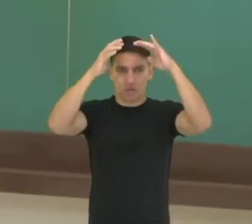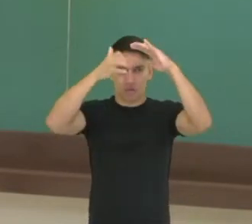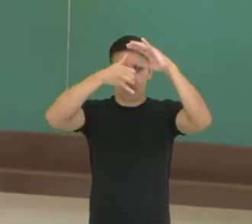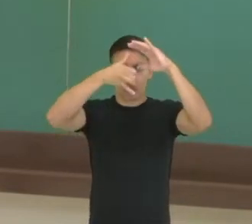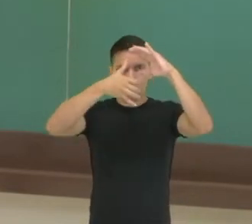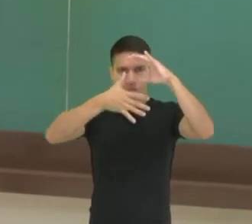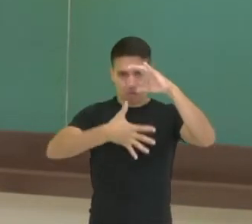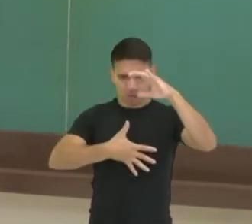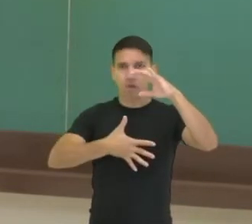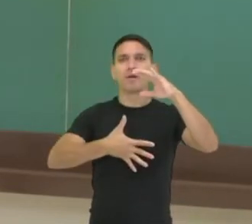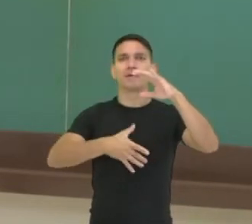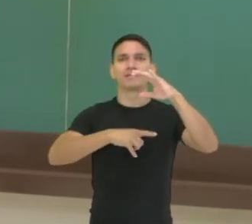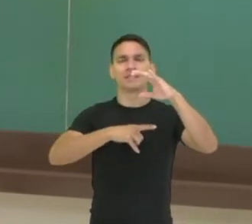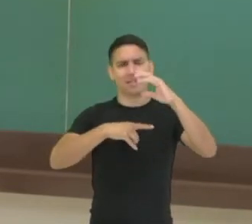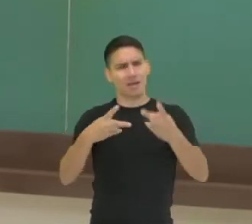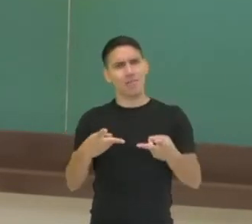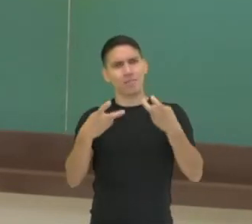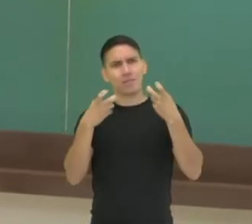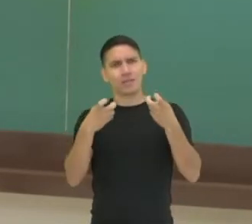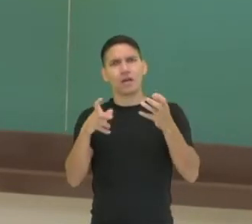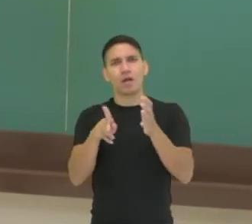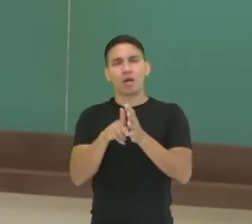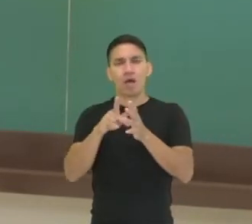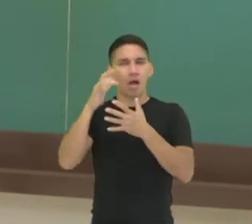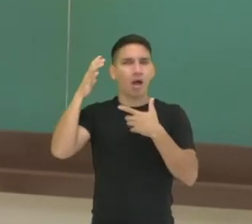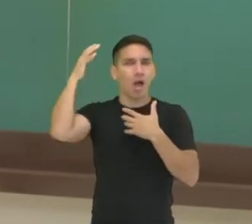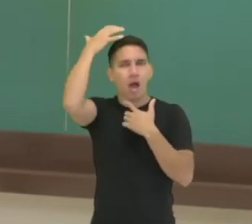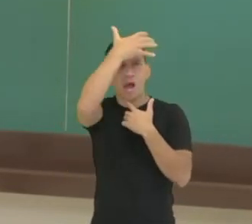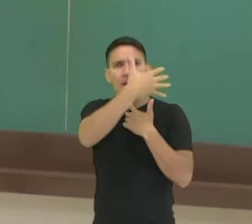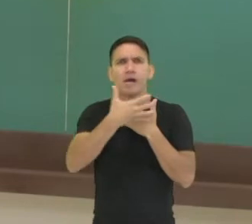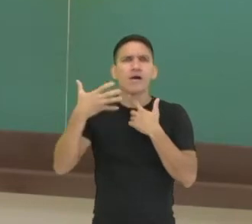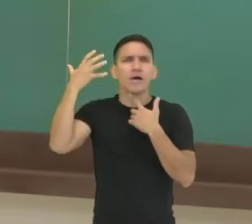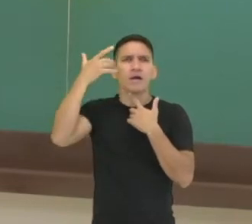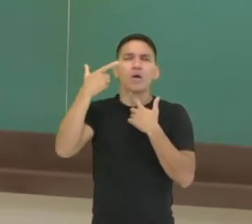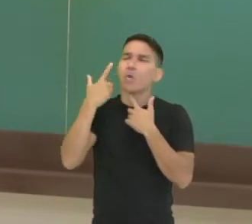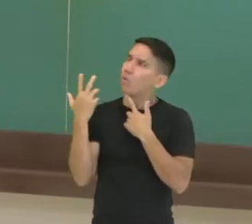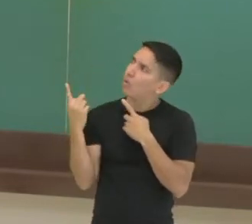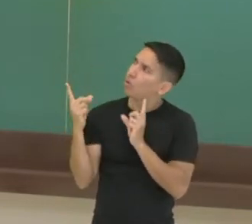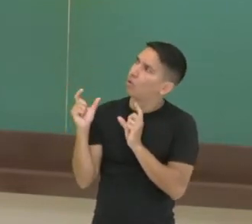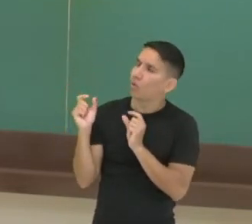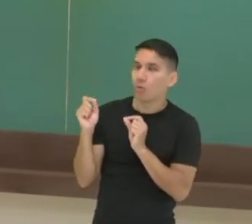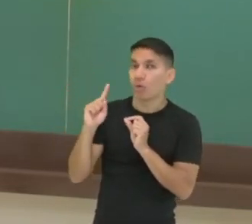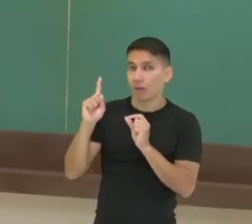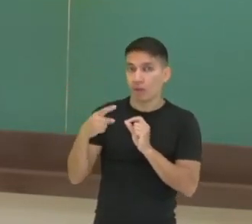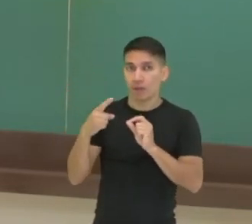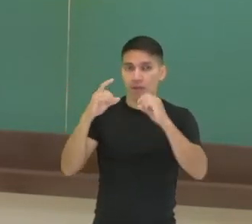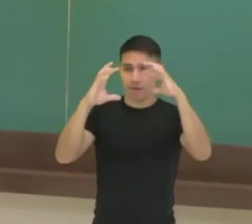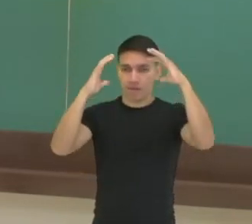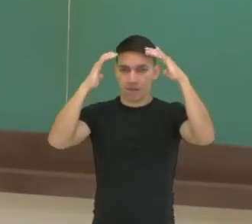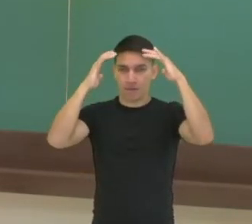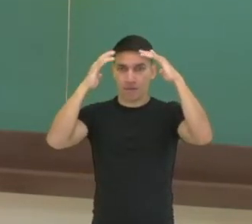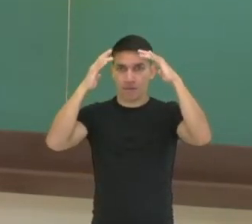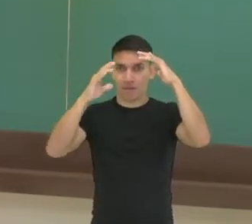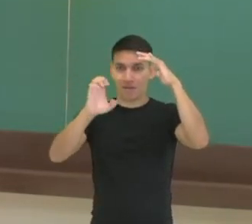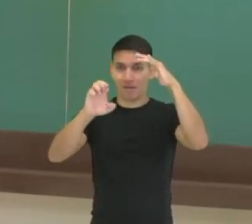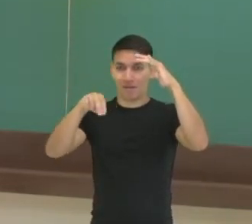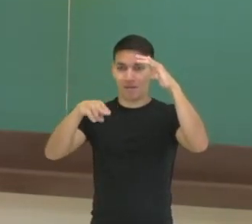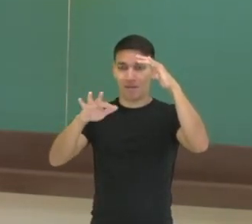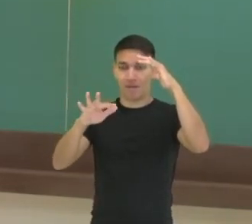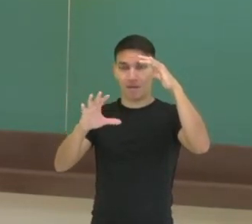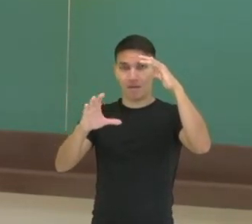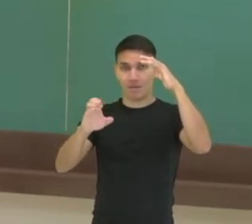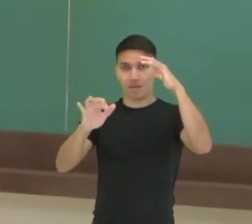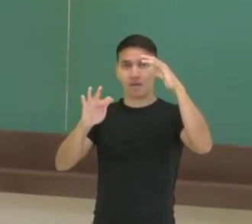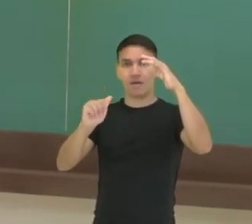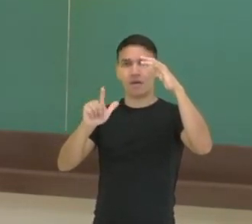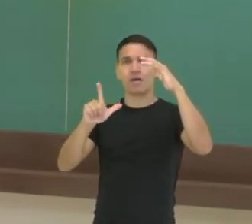nervoso. Reparem na região da cabeça. Nós temos então o encéfalo, que é o conjunto do cérebro e